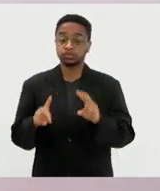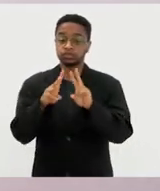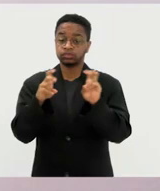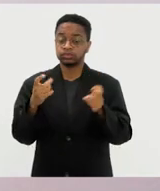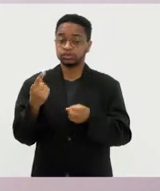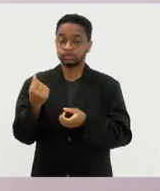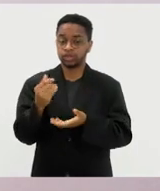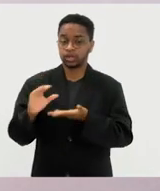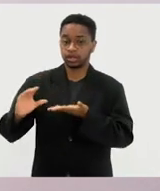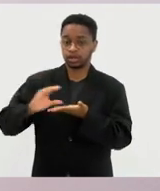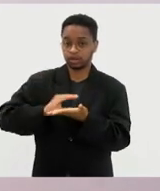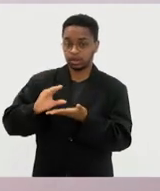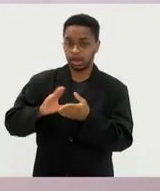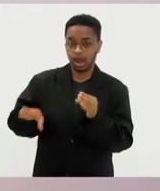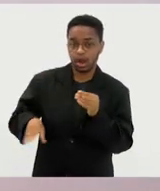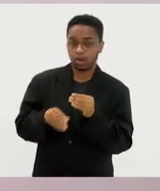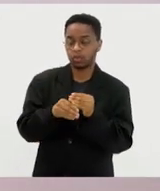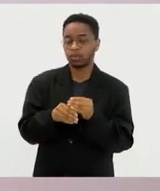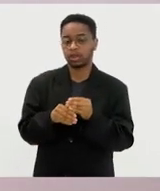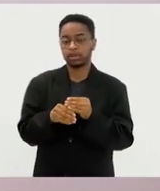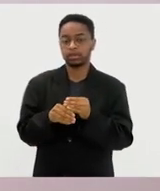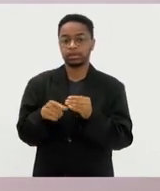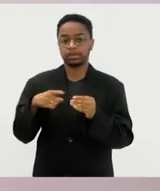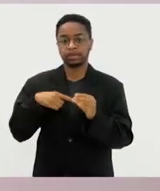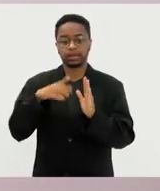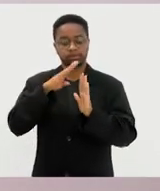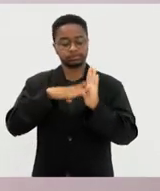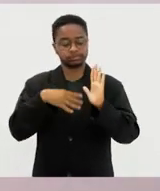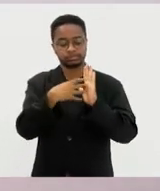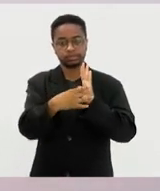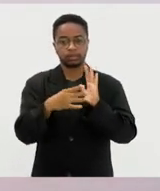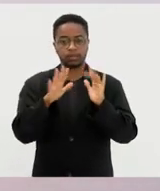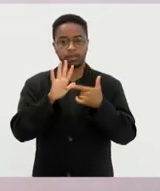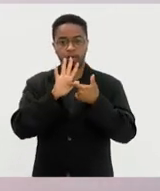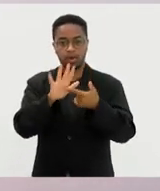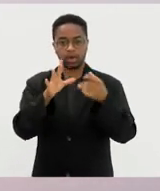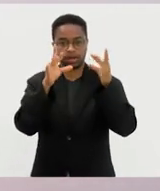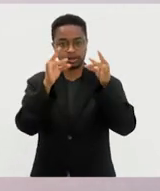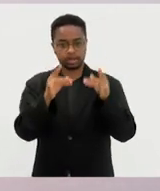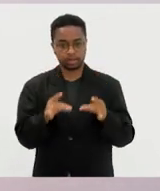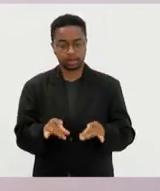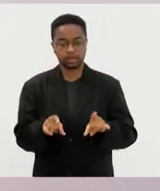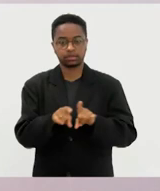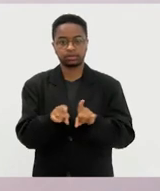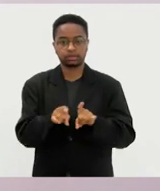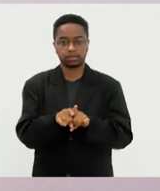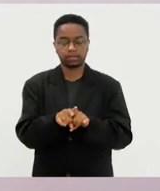acumuladas, o próximo quadro traz um descritivo, né, detalhado, com a abertura